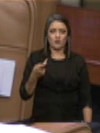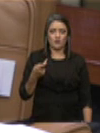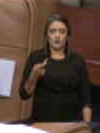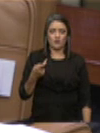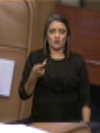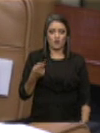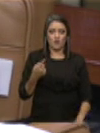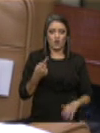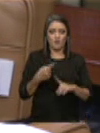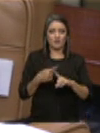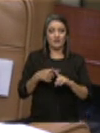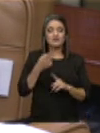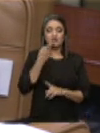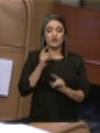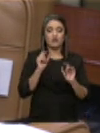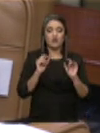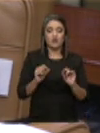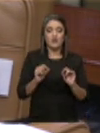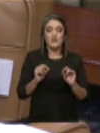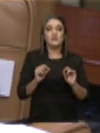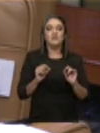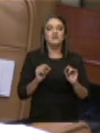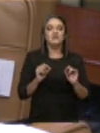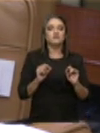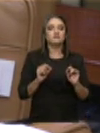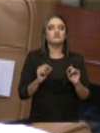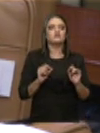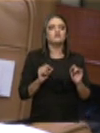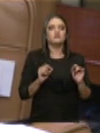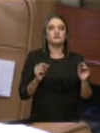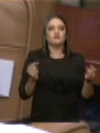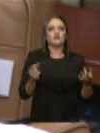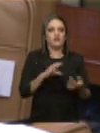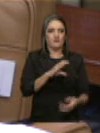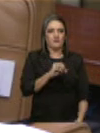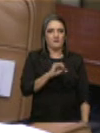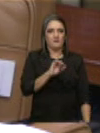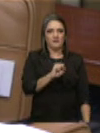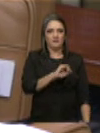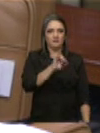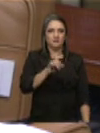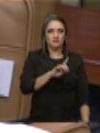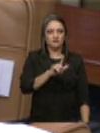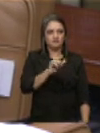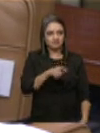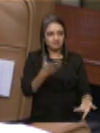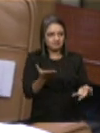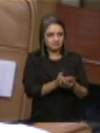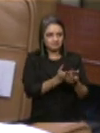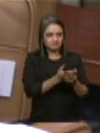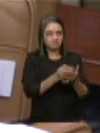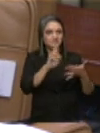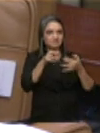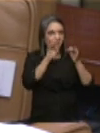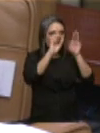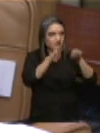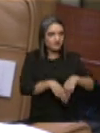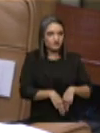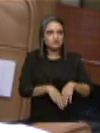Excelência está se referindo à cessação da eficácia da coisa julgada. Pois bem, se nós não